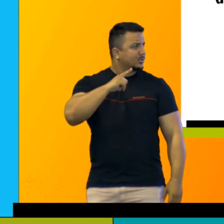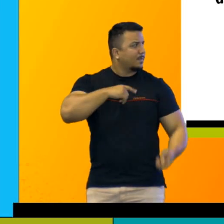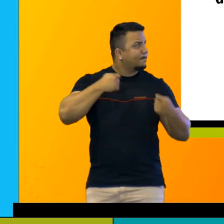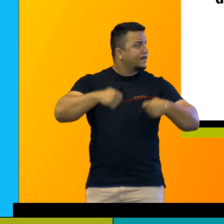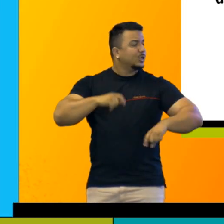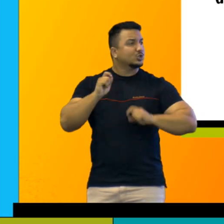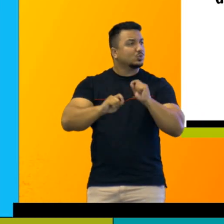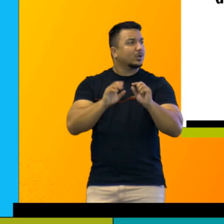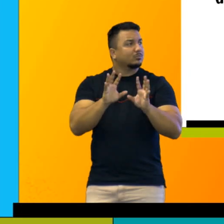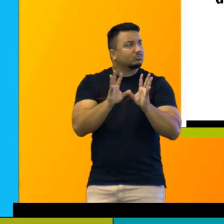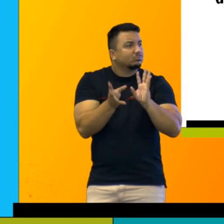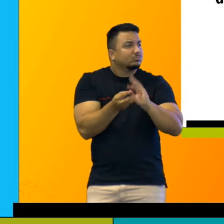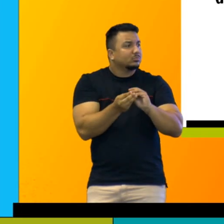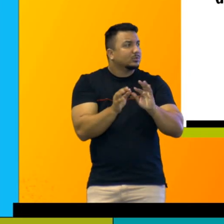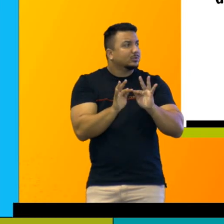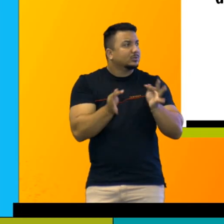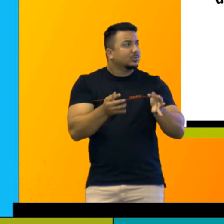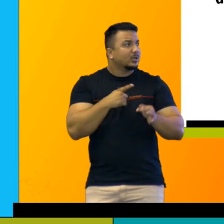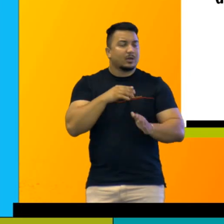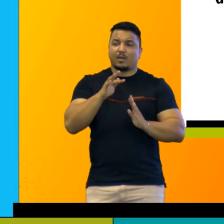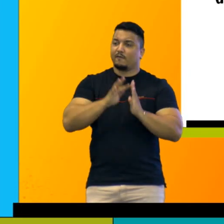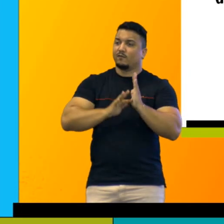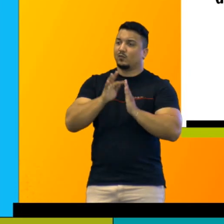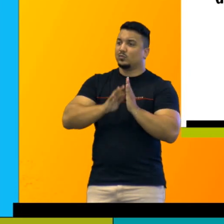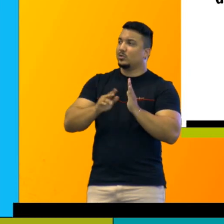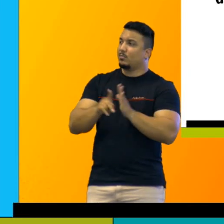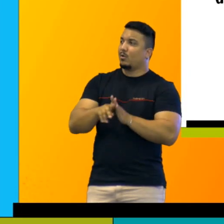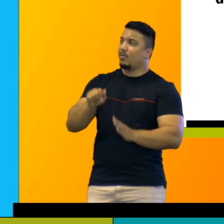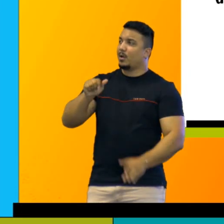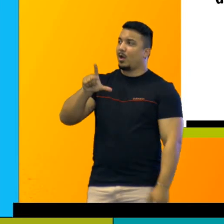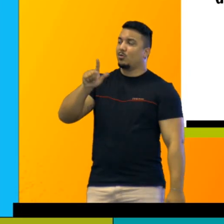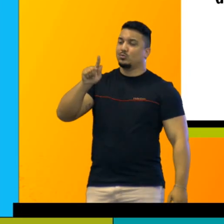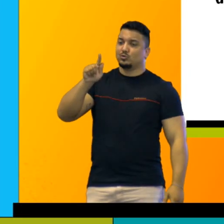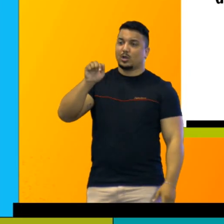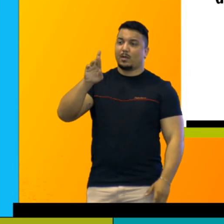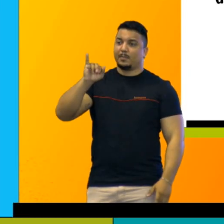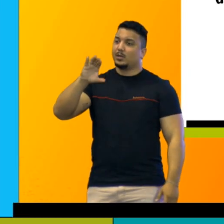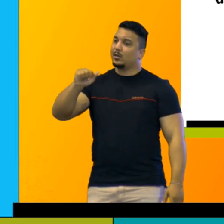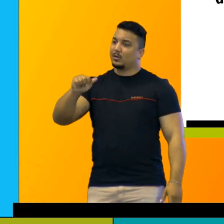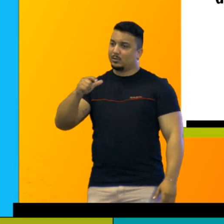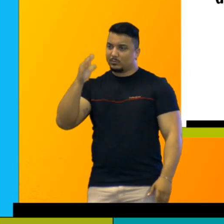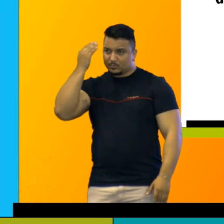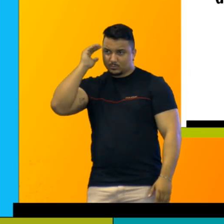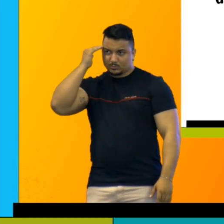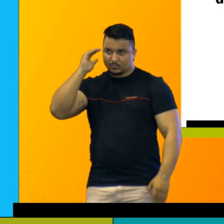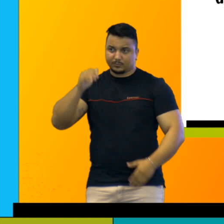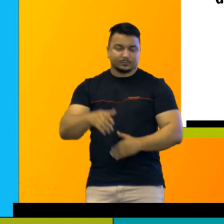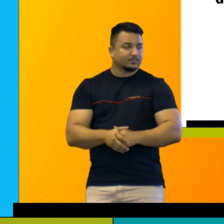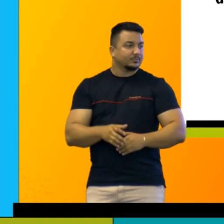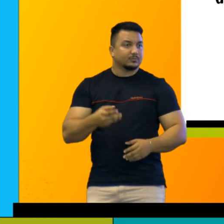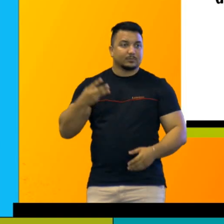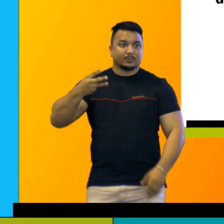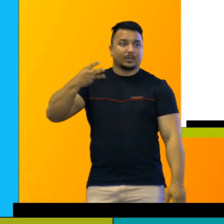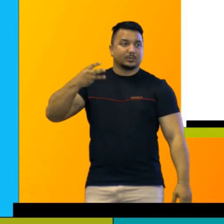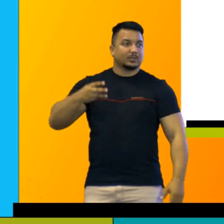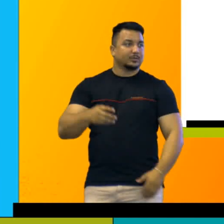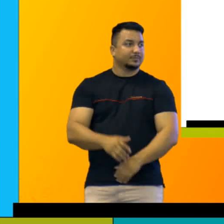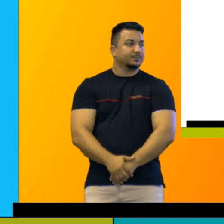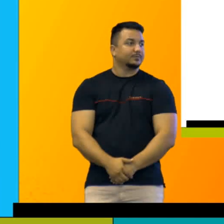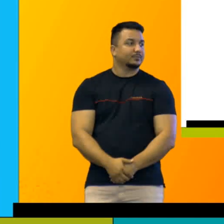precisou armar a função algébrica da questão. Tá perfeito, pessoal? Vamos para a terceira